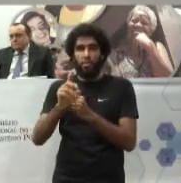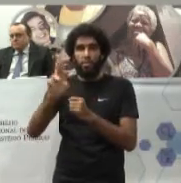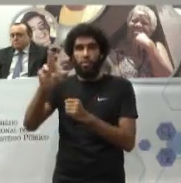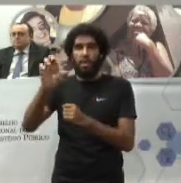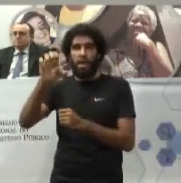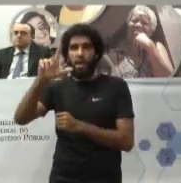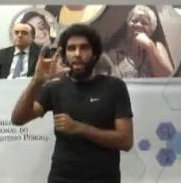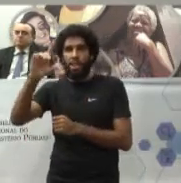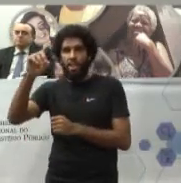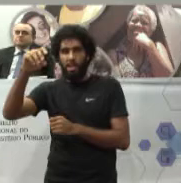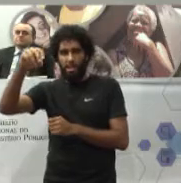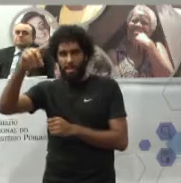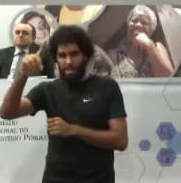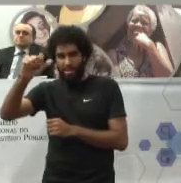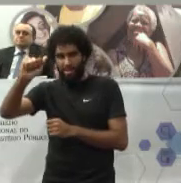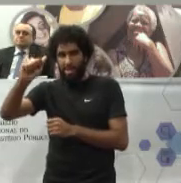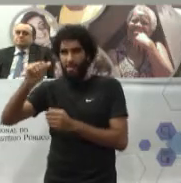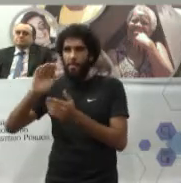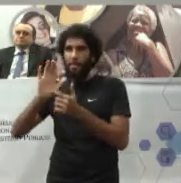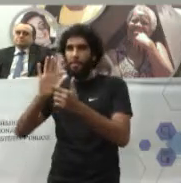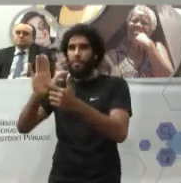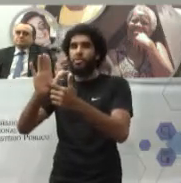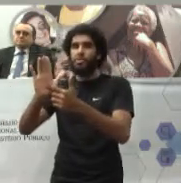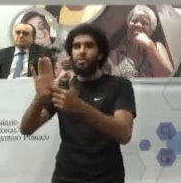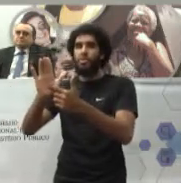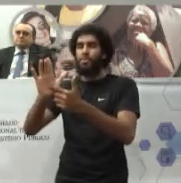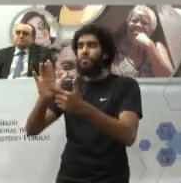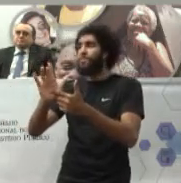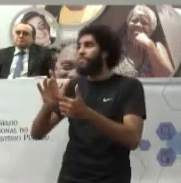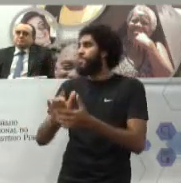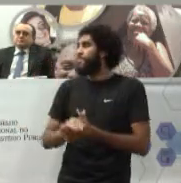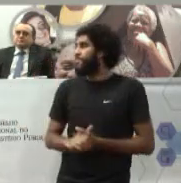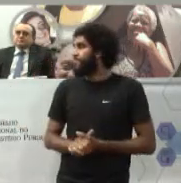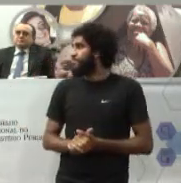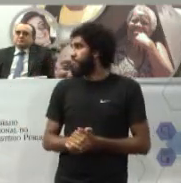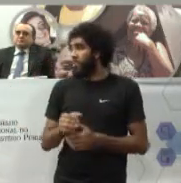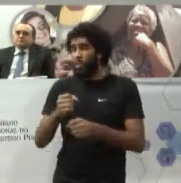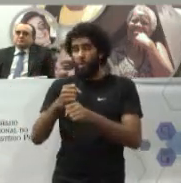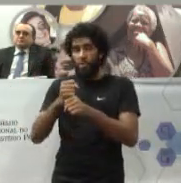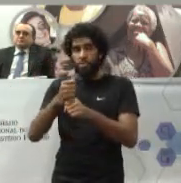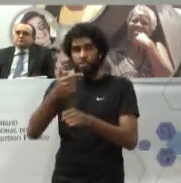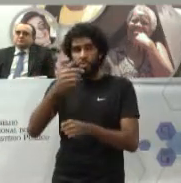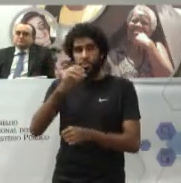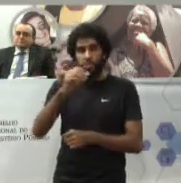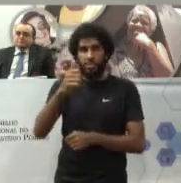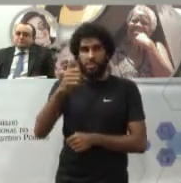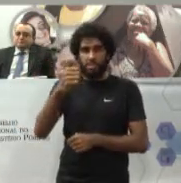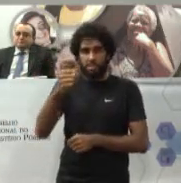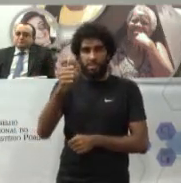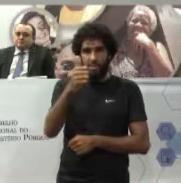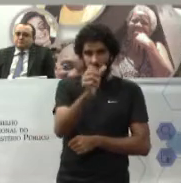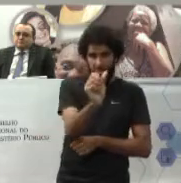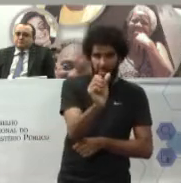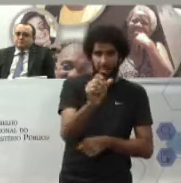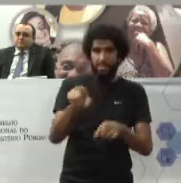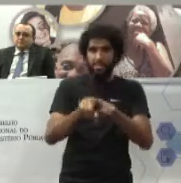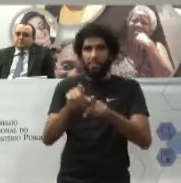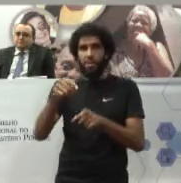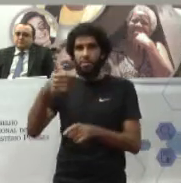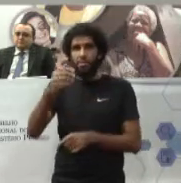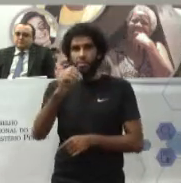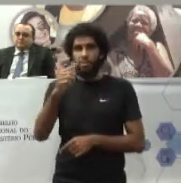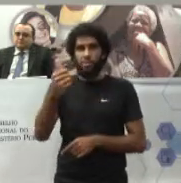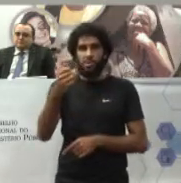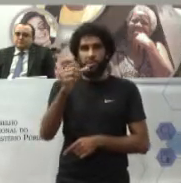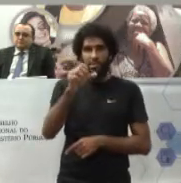reprovação do relatório anual de gestão do ano de 2016 e 2017 em função desse aspecto